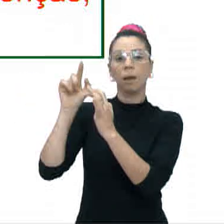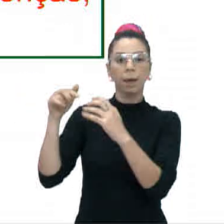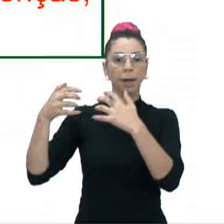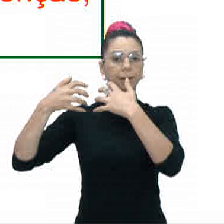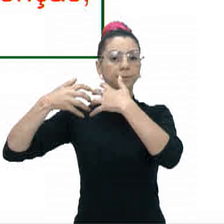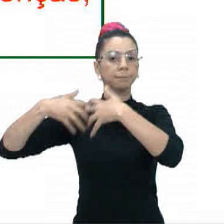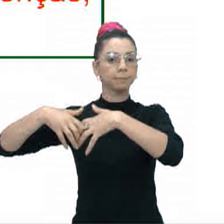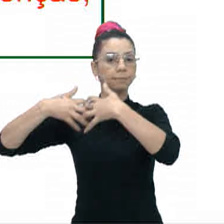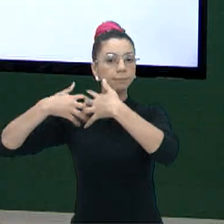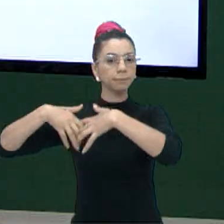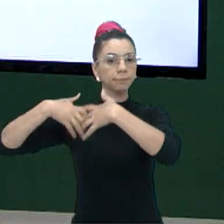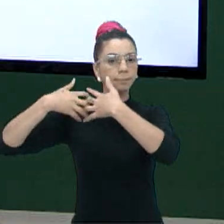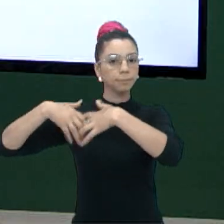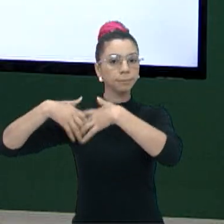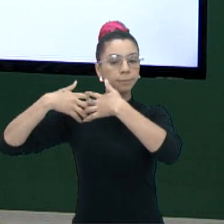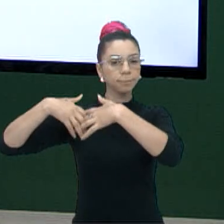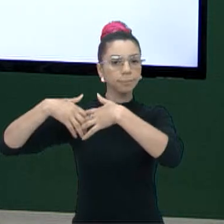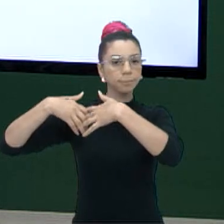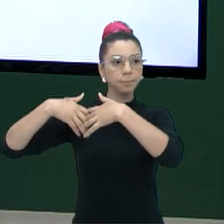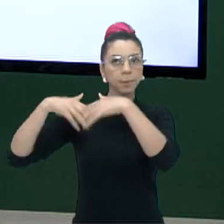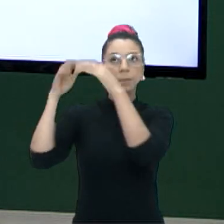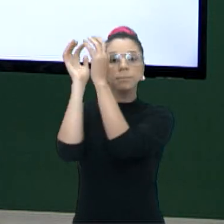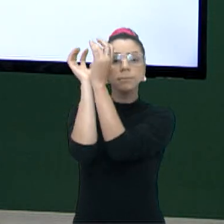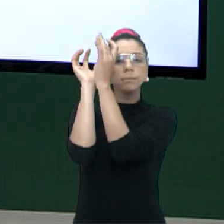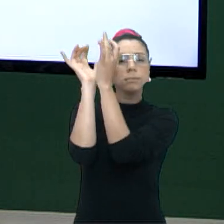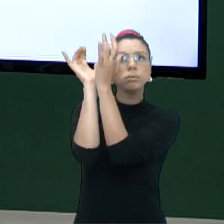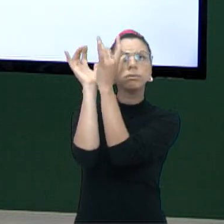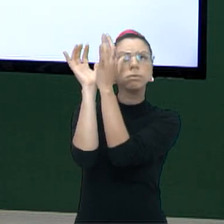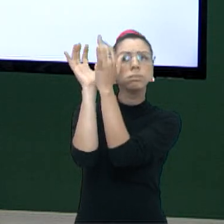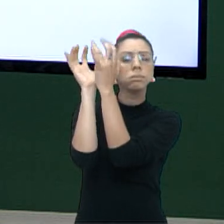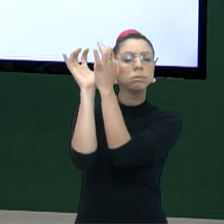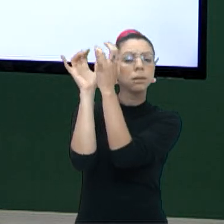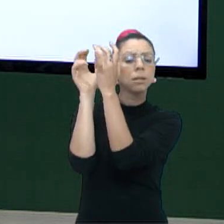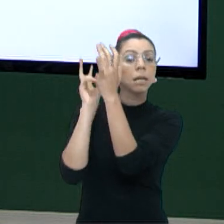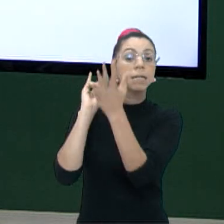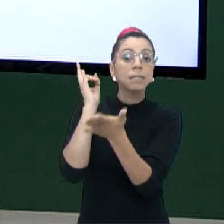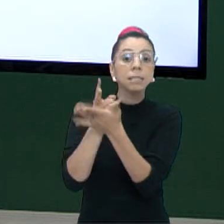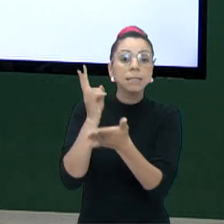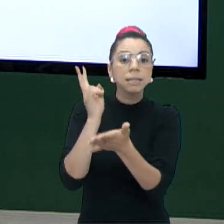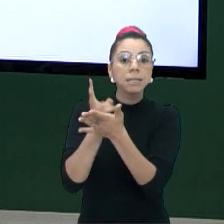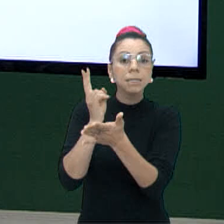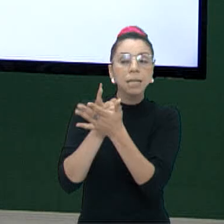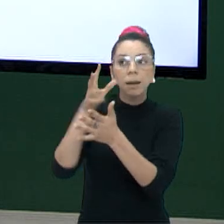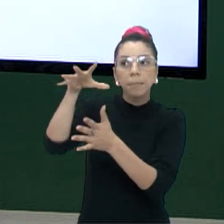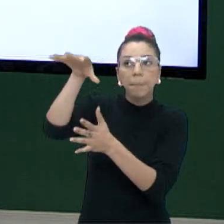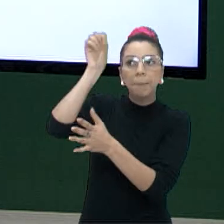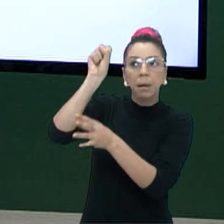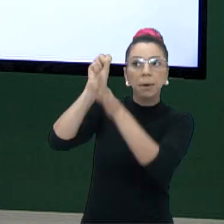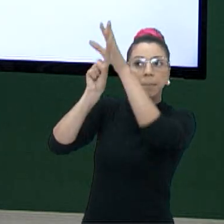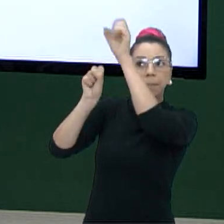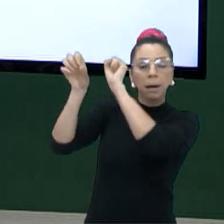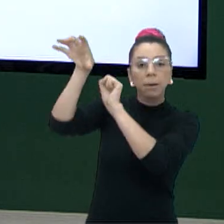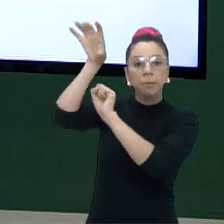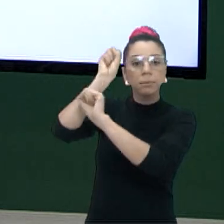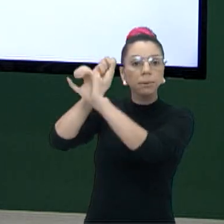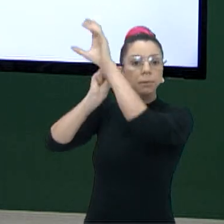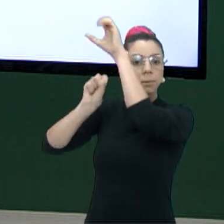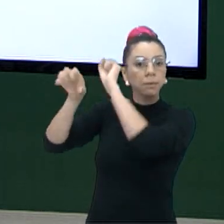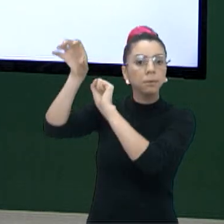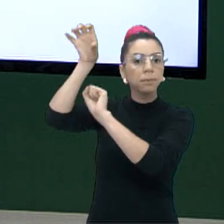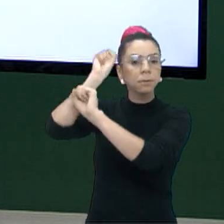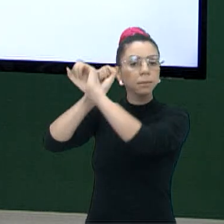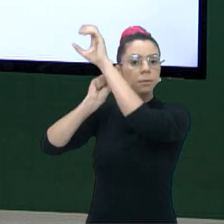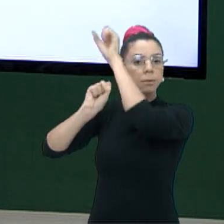que significa isso, pessoal? A mente, a nossa cabeça, sempre está aprendendo. A mente, a nossa cabeça, sempre